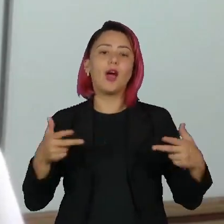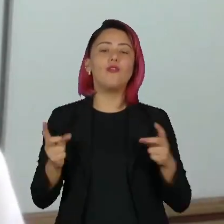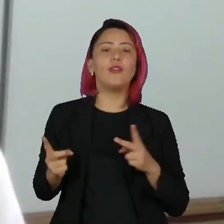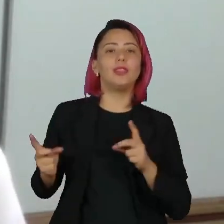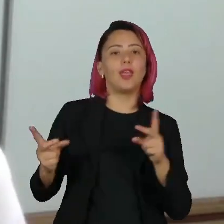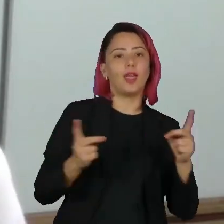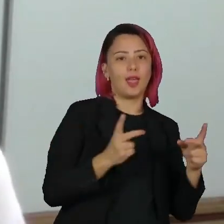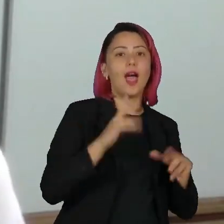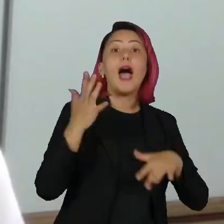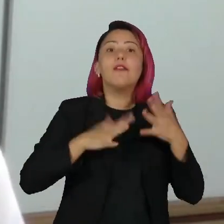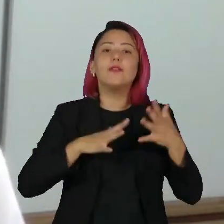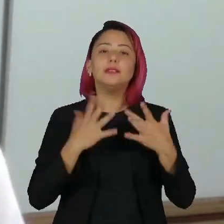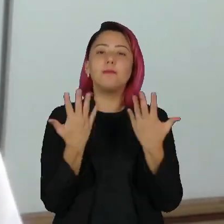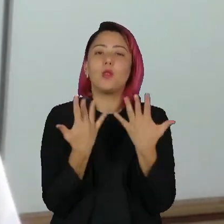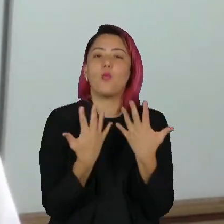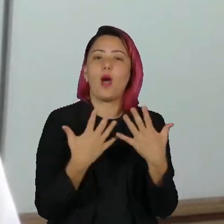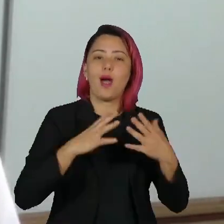artesanato,